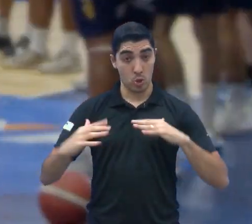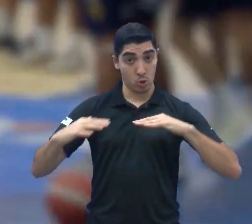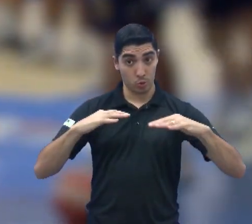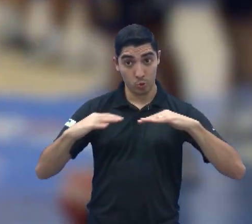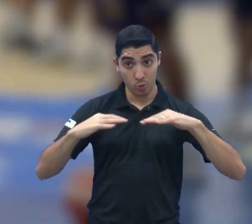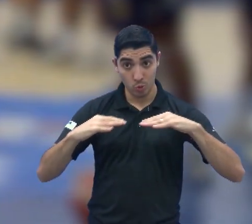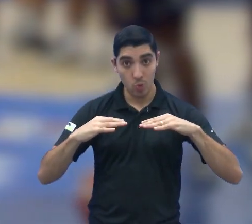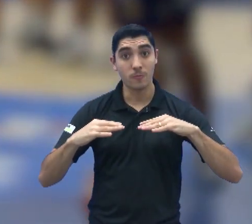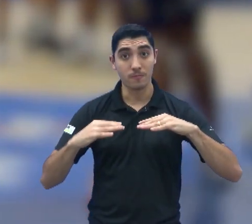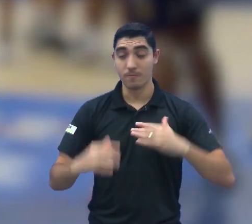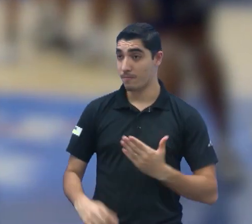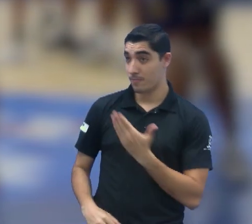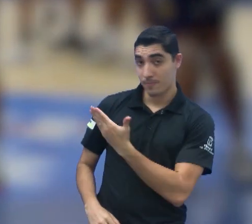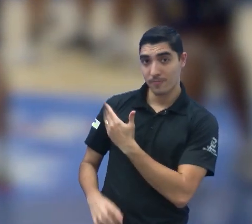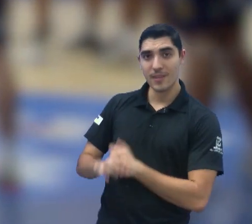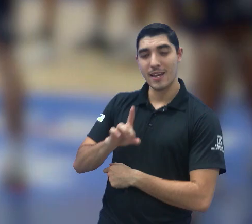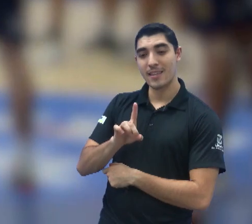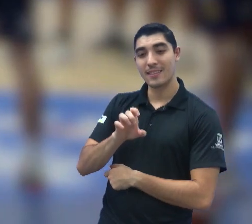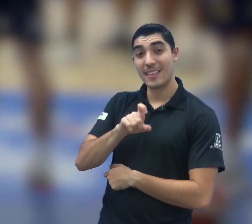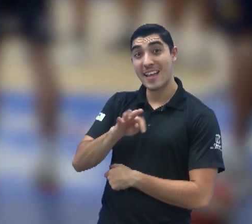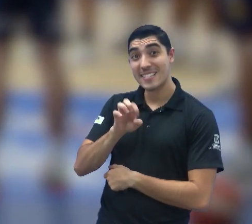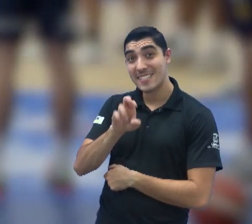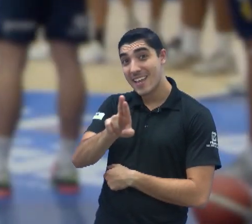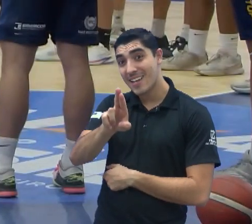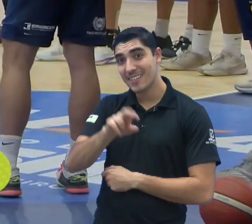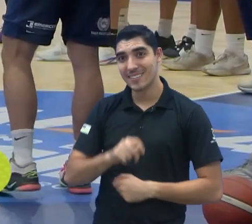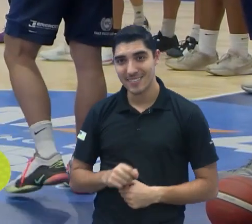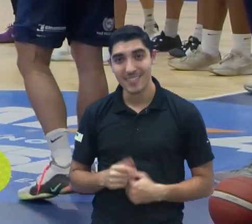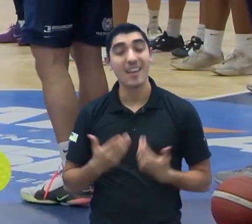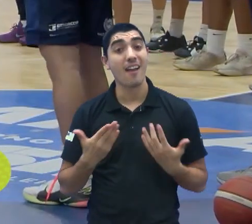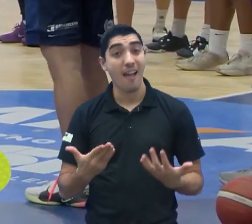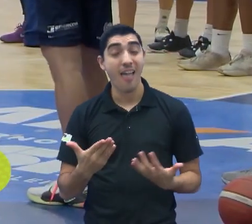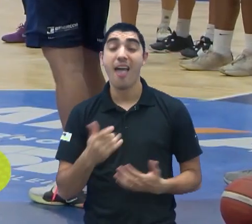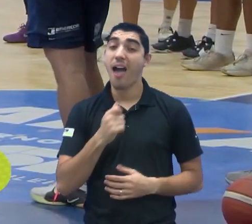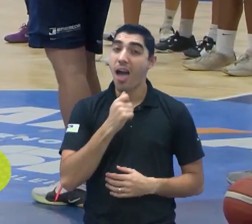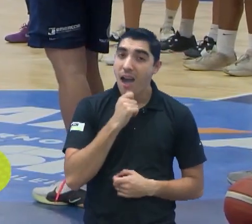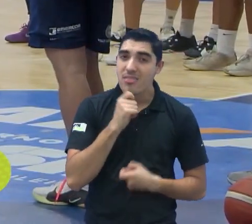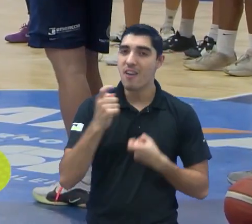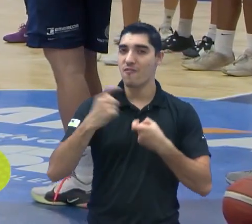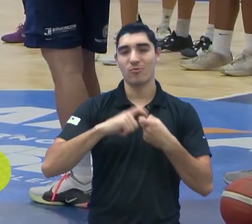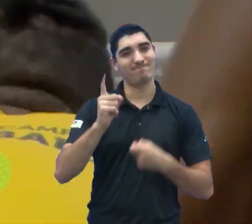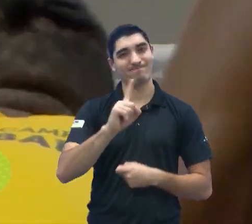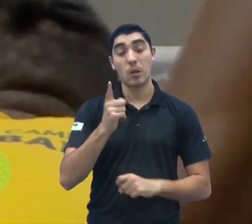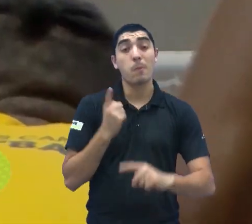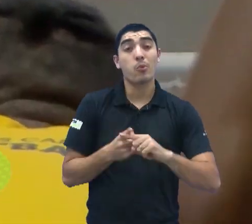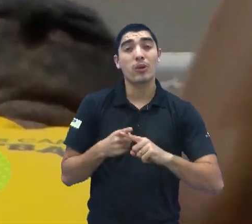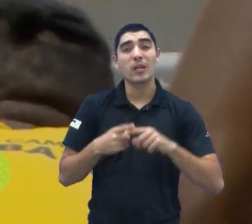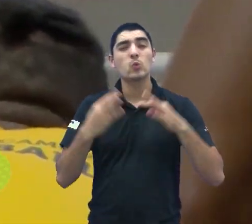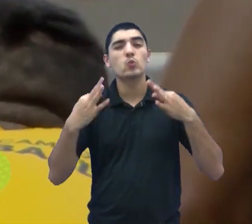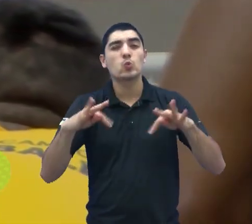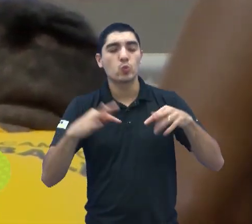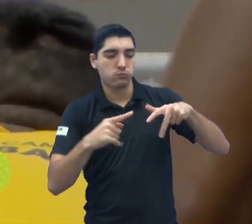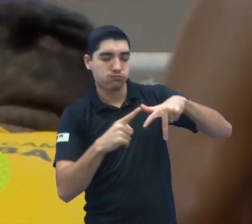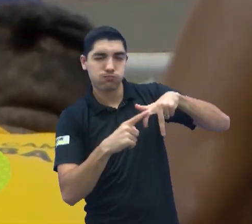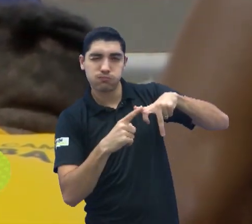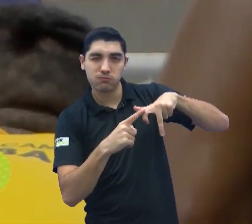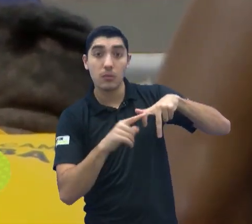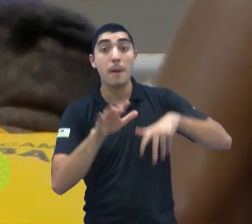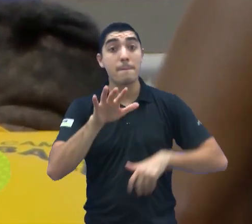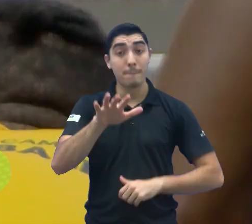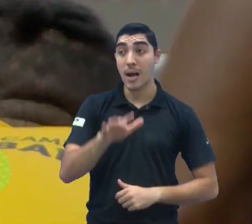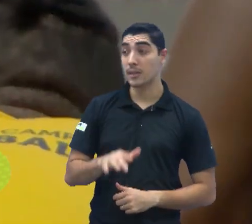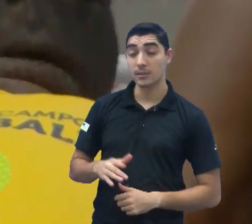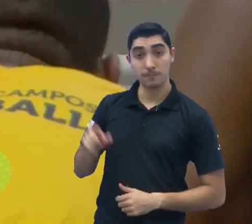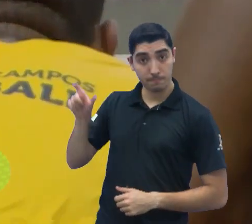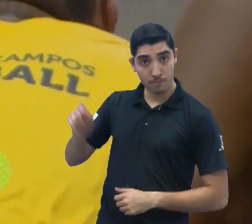o gringo ainda não estará disponível com problemas no joelho. Em compensação, o técnico Cris